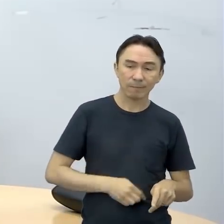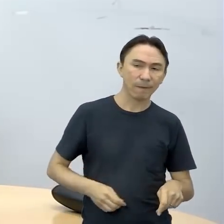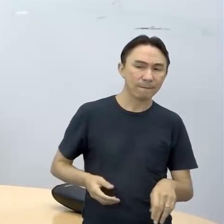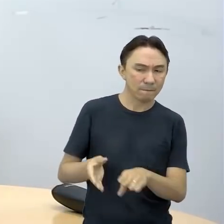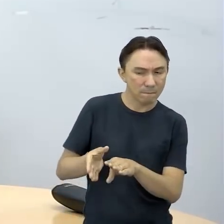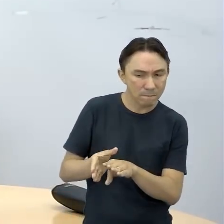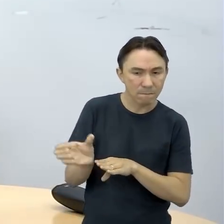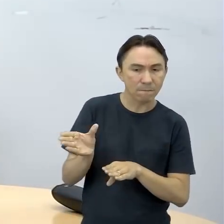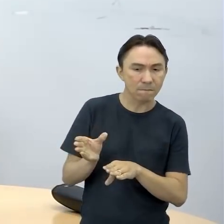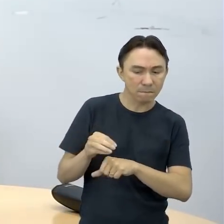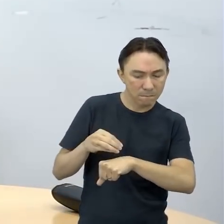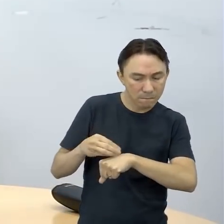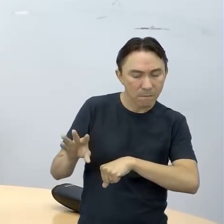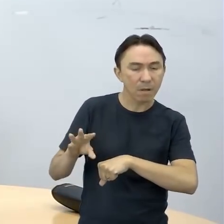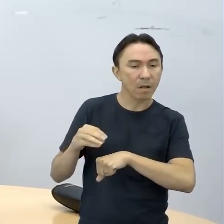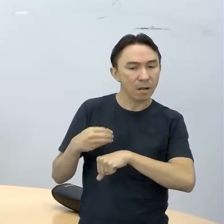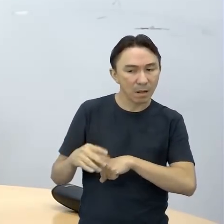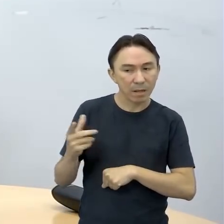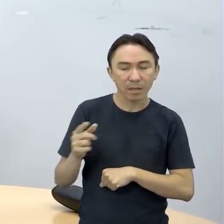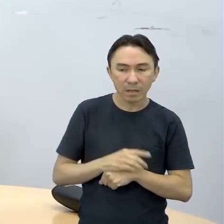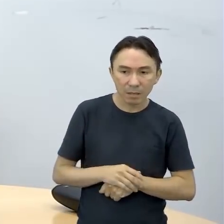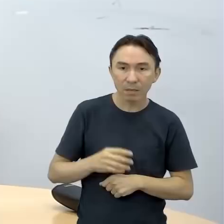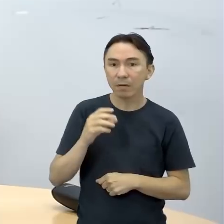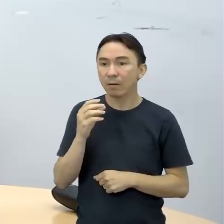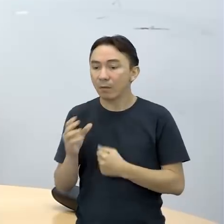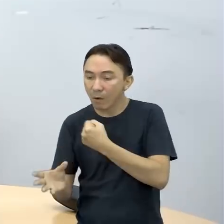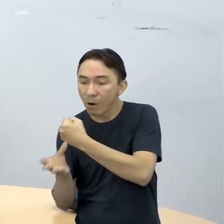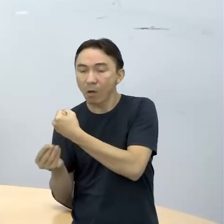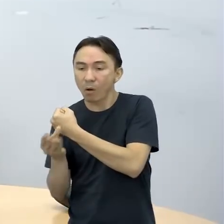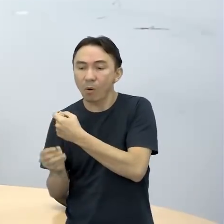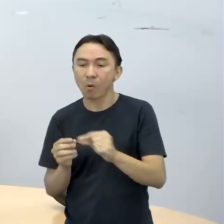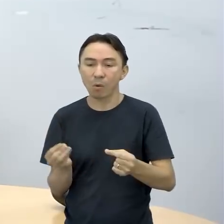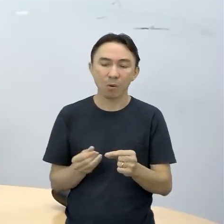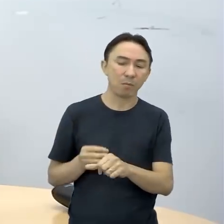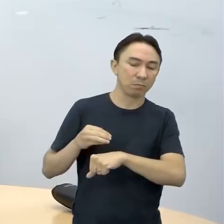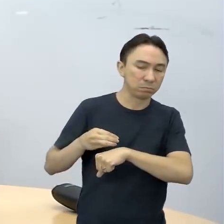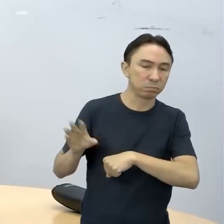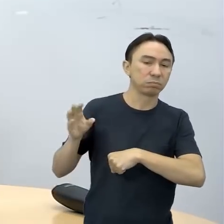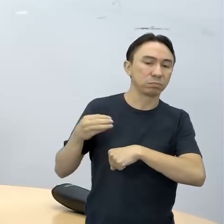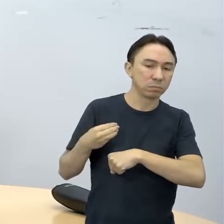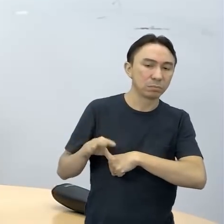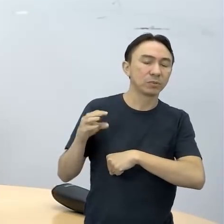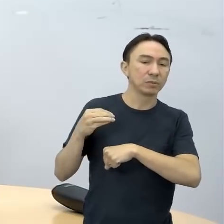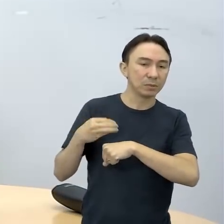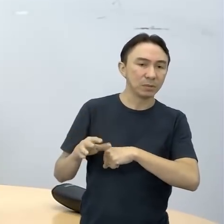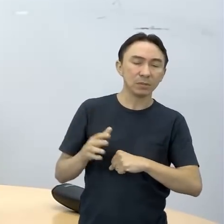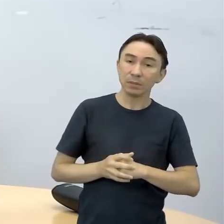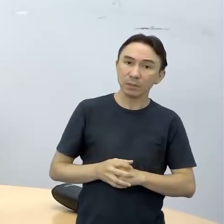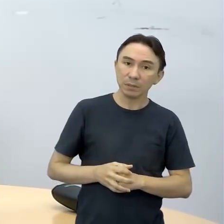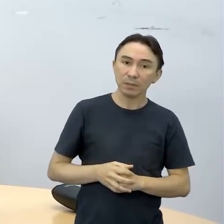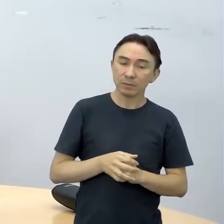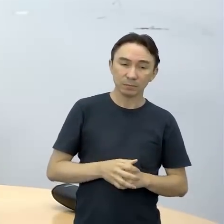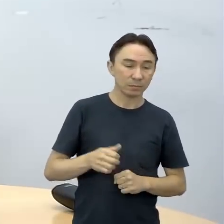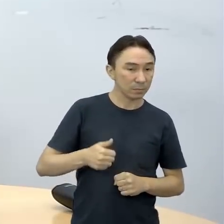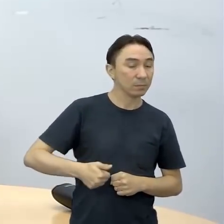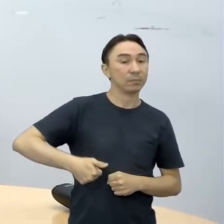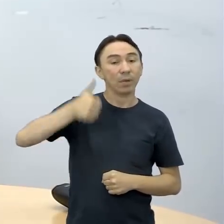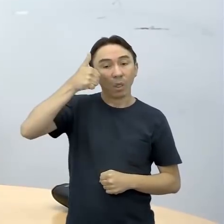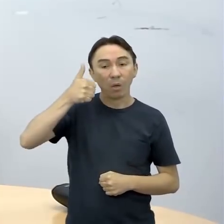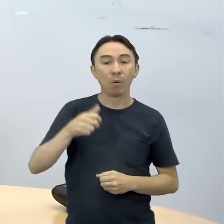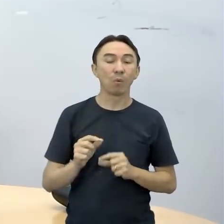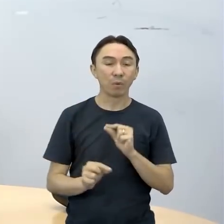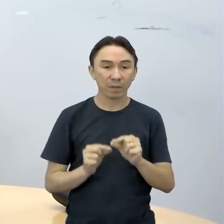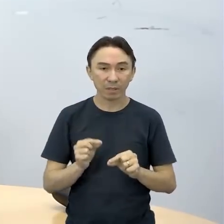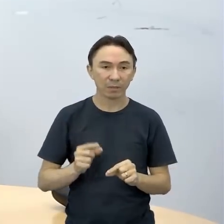um mediador do conhecimento. E isso é muito mais do que simplesmente chegar, né, Marcos? Sim. E fazer uma